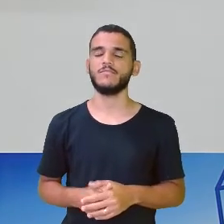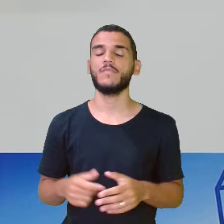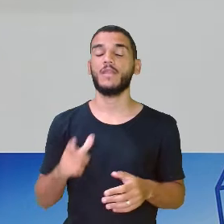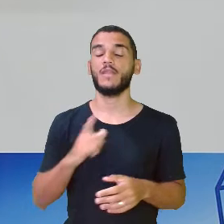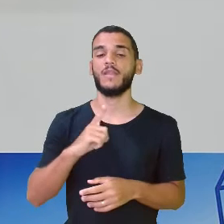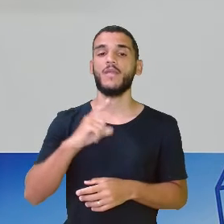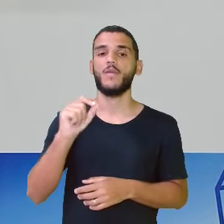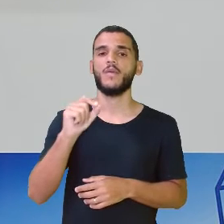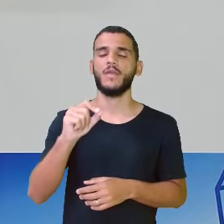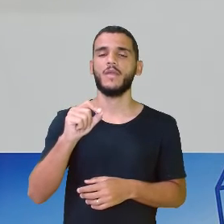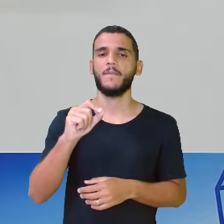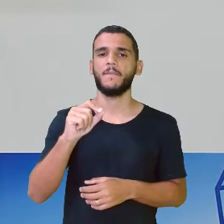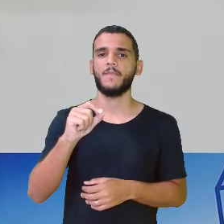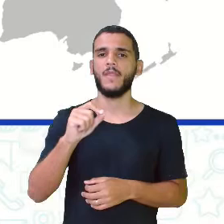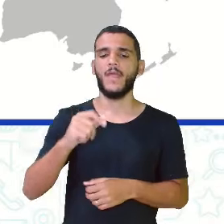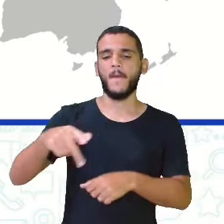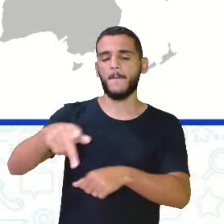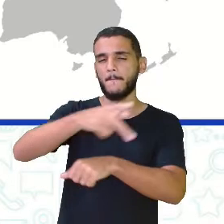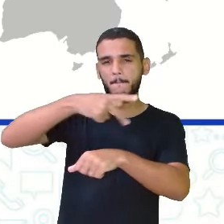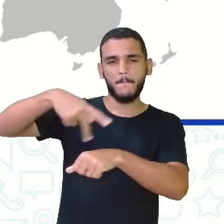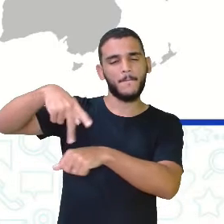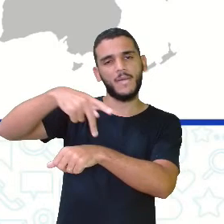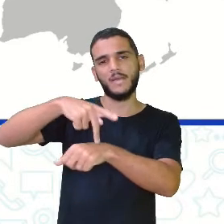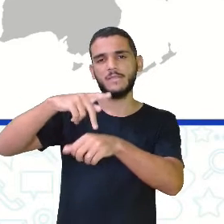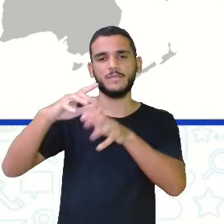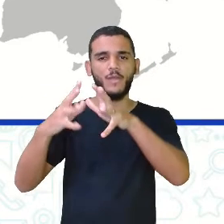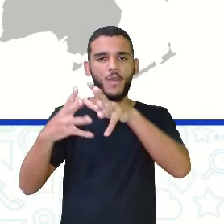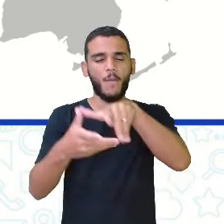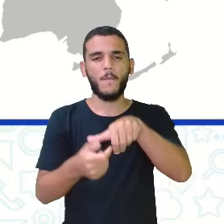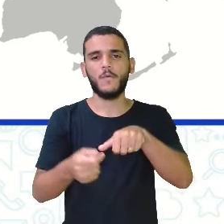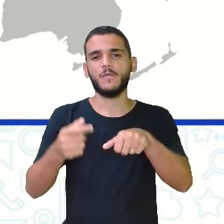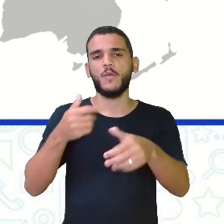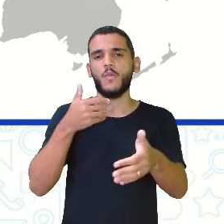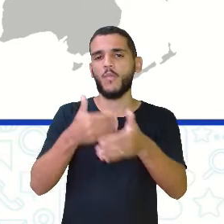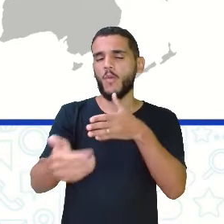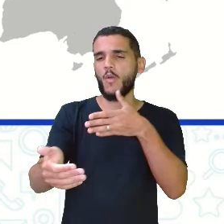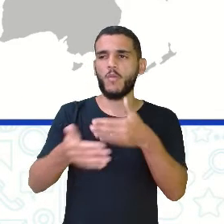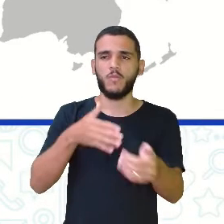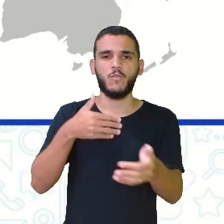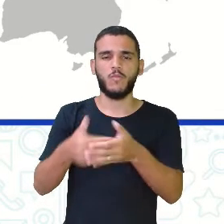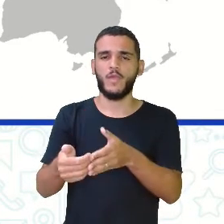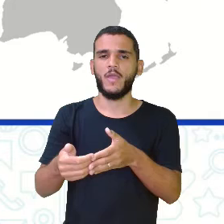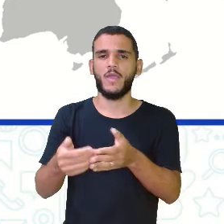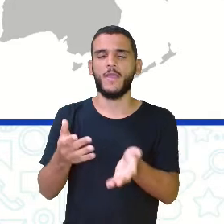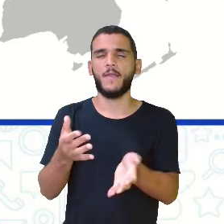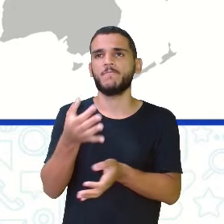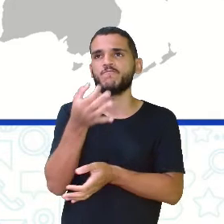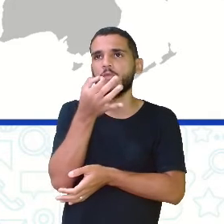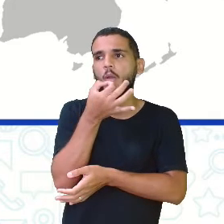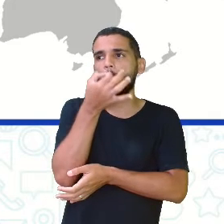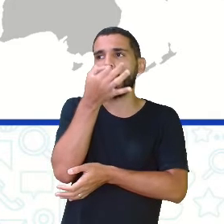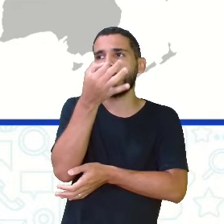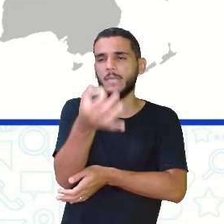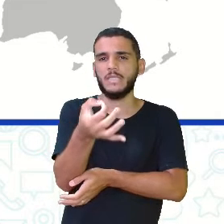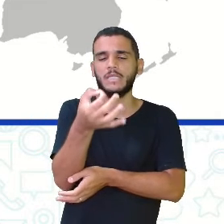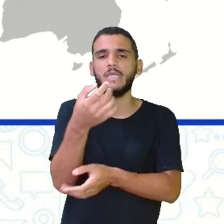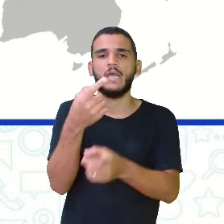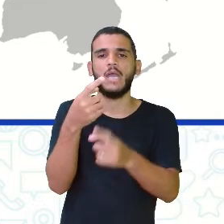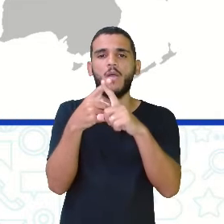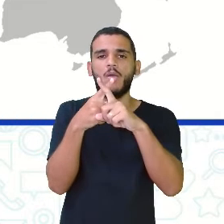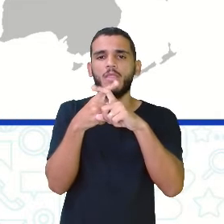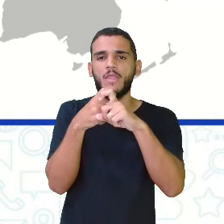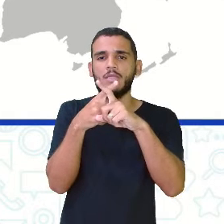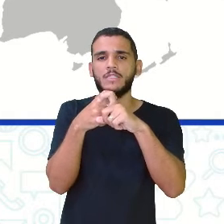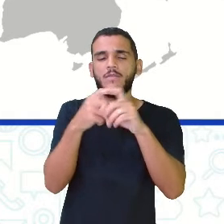aqui, ó, países ao redor do mundo onde qualquer menção ao nazismo